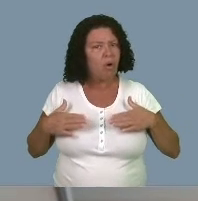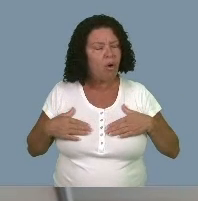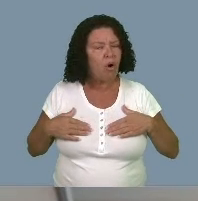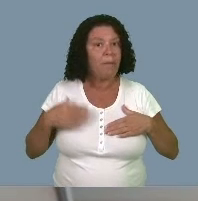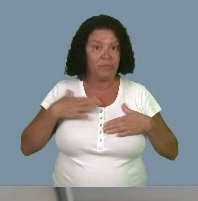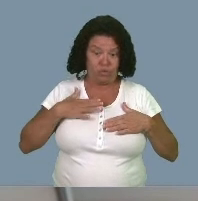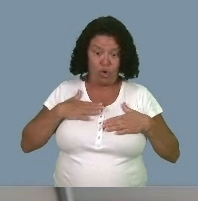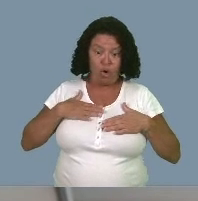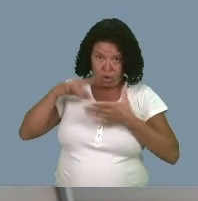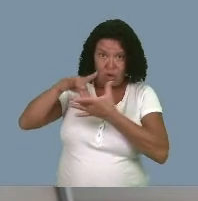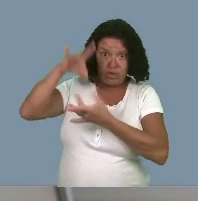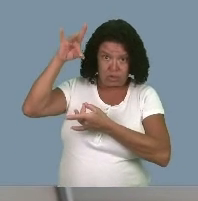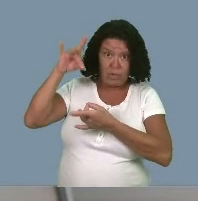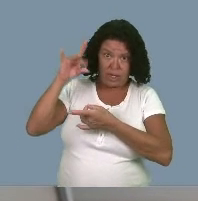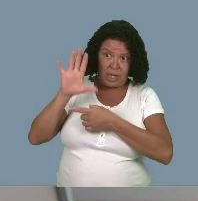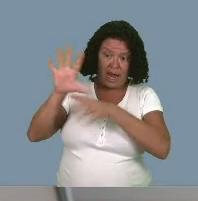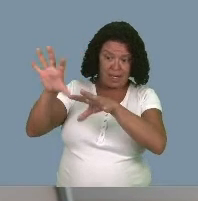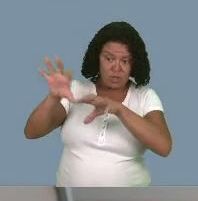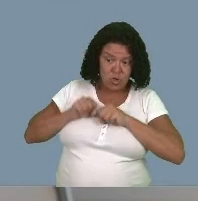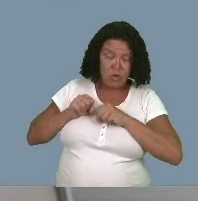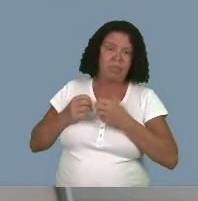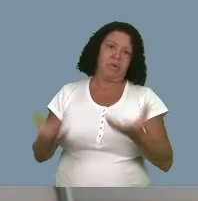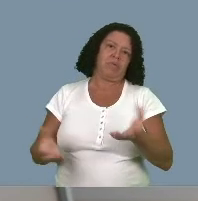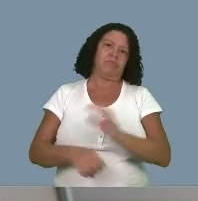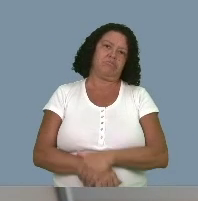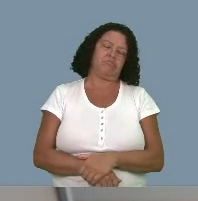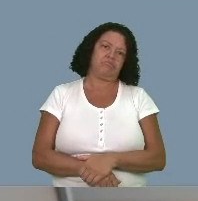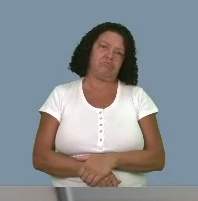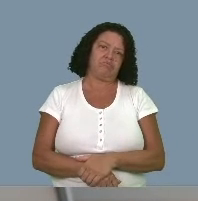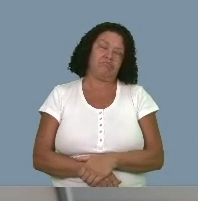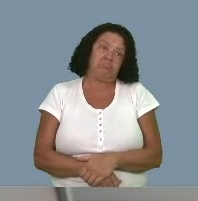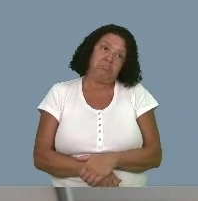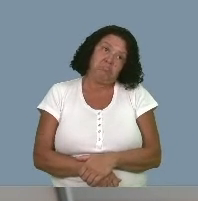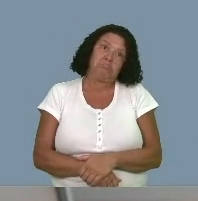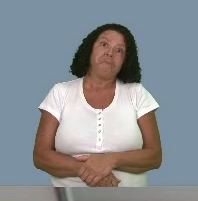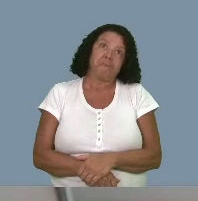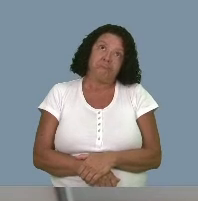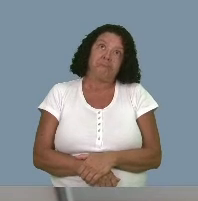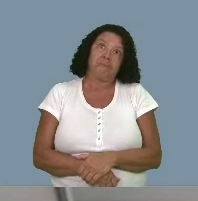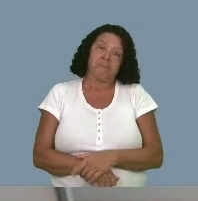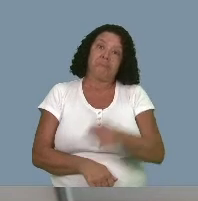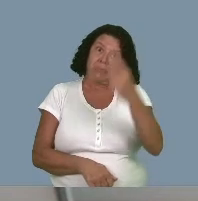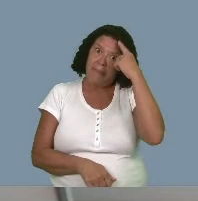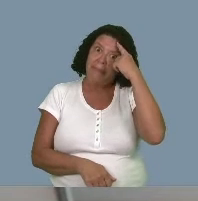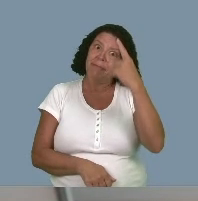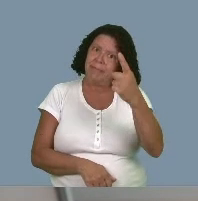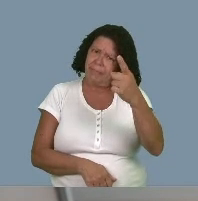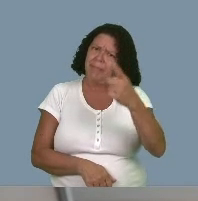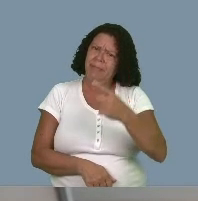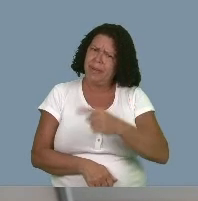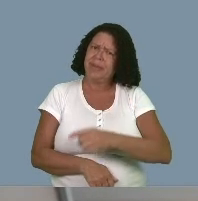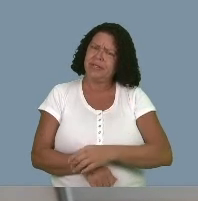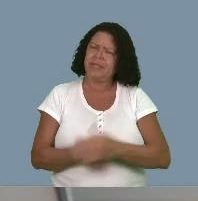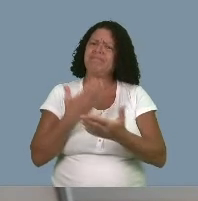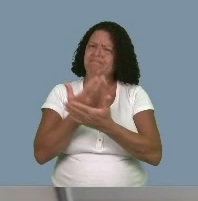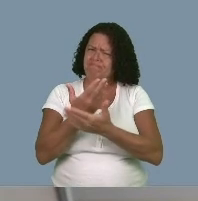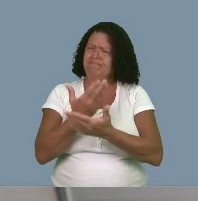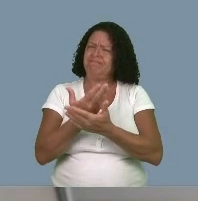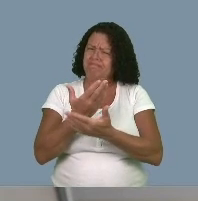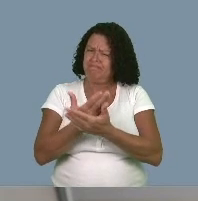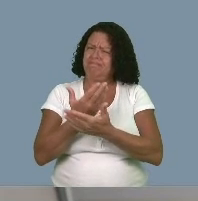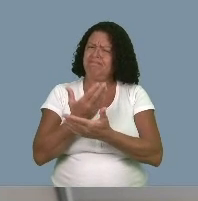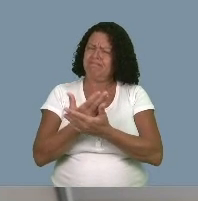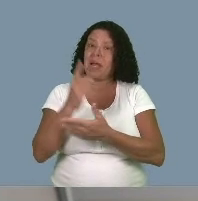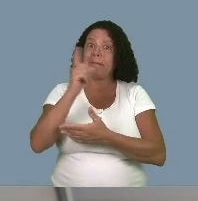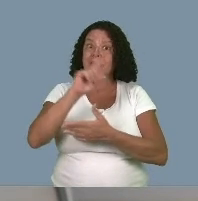espírito, que favorece a contaminação? É um bom tema para a gente pensar e para a gente estudar, né? Mas que